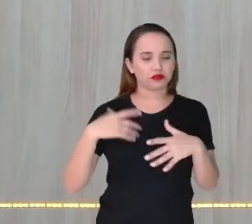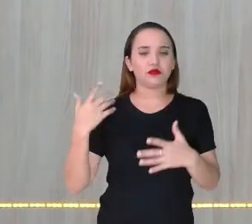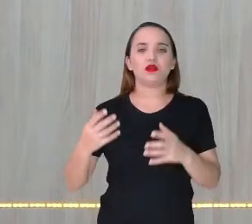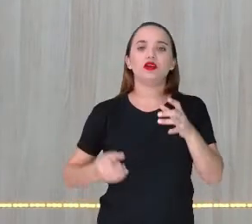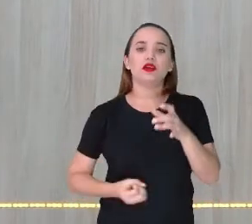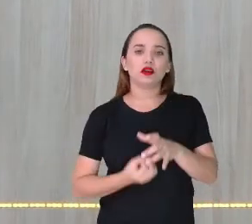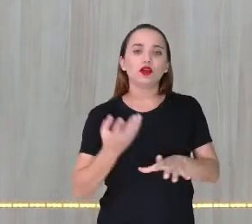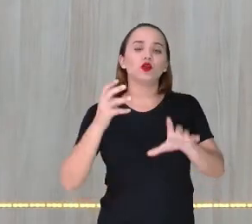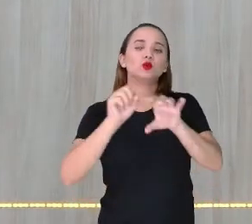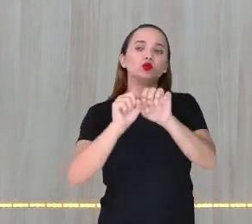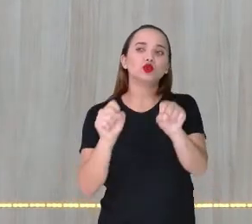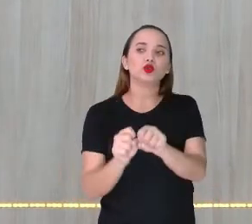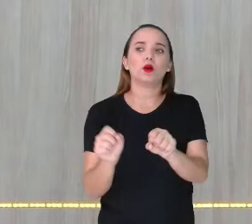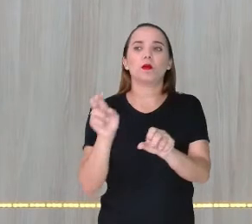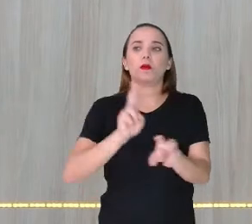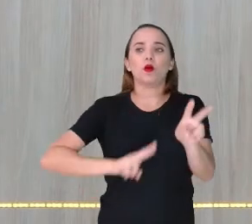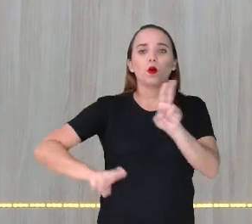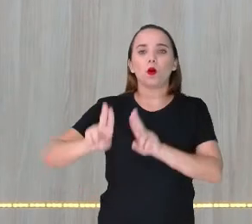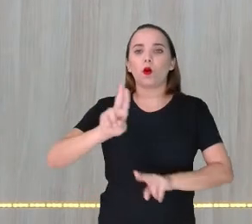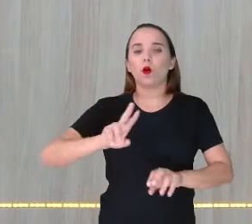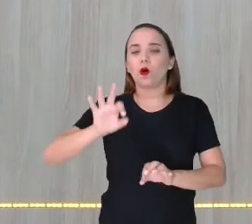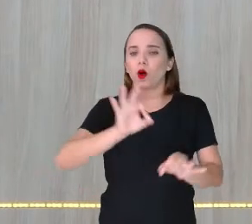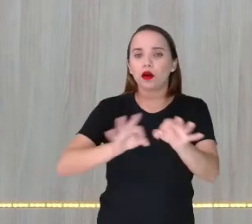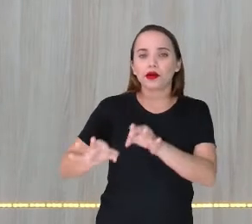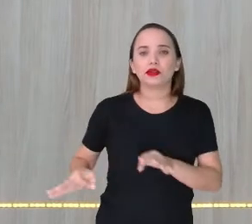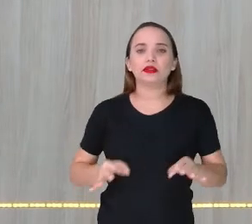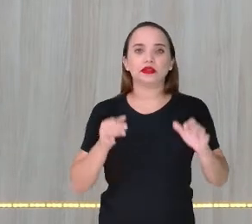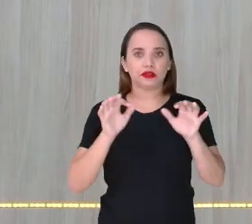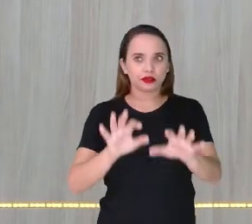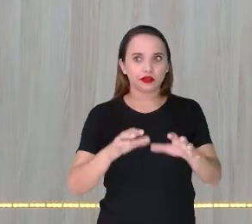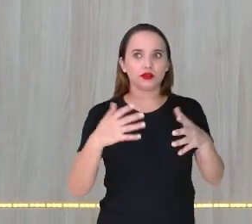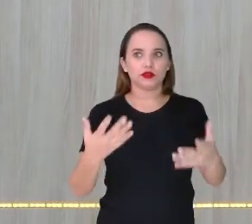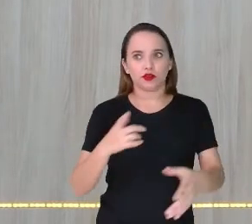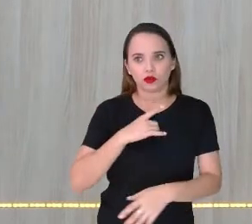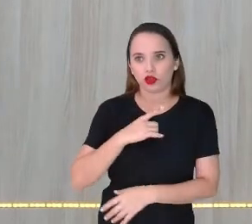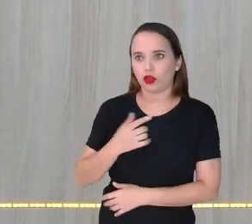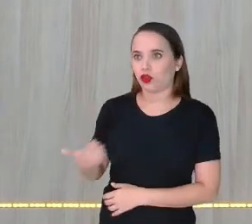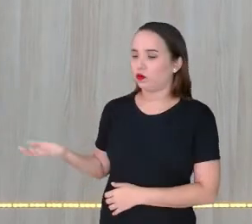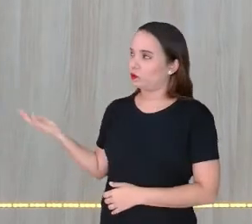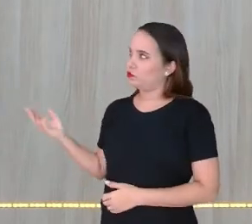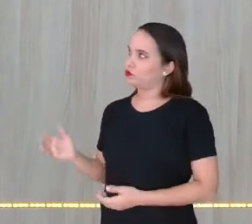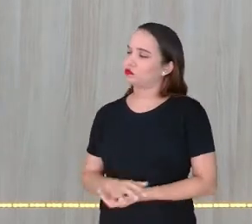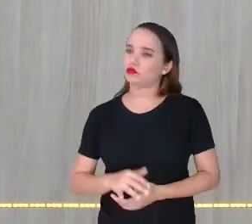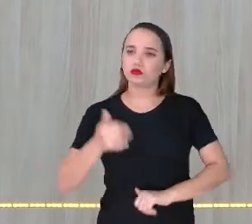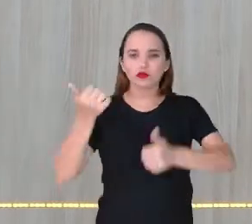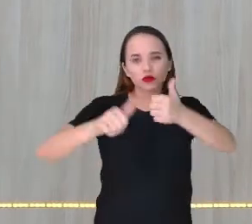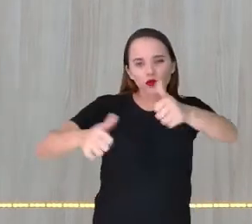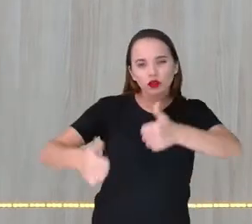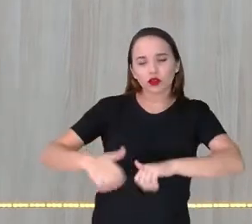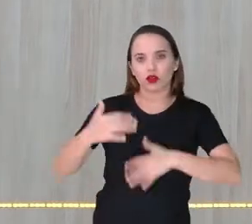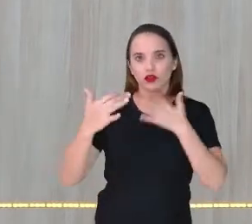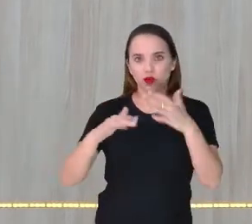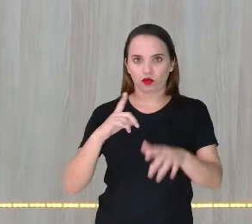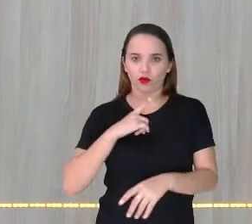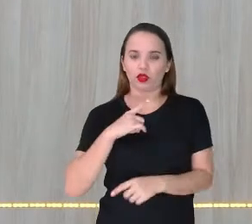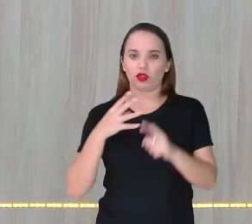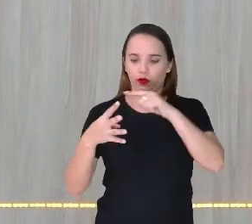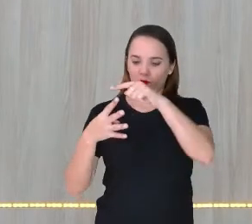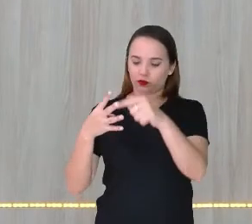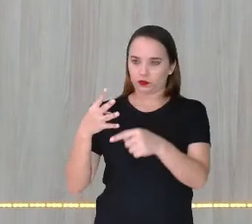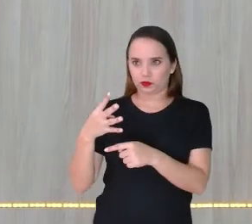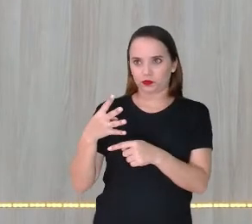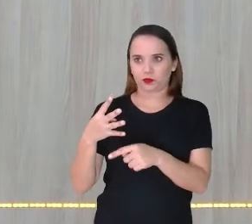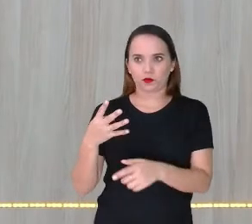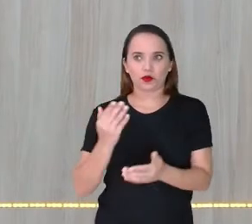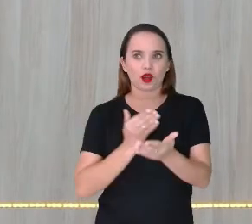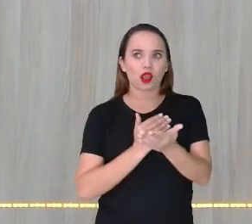colocar isso dentro. Então, esse sistema de análise de movimentos foi baseado em 4 fatores. Então ele